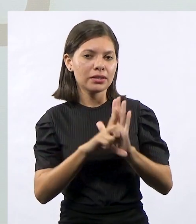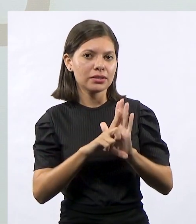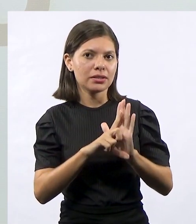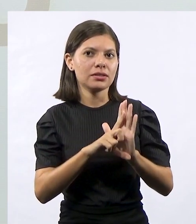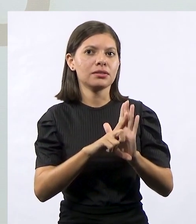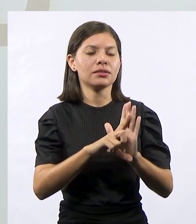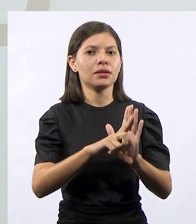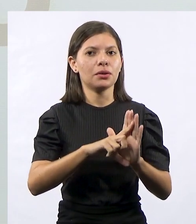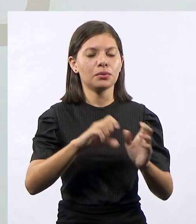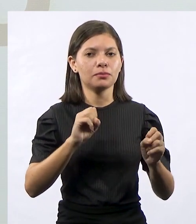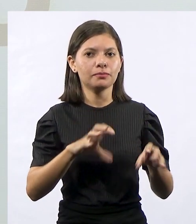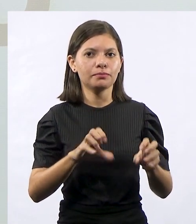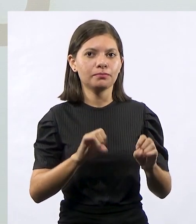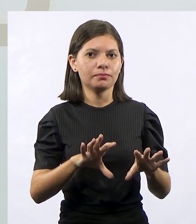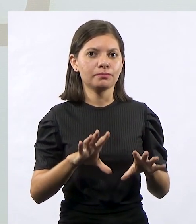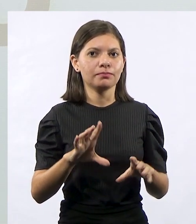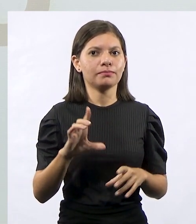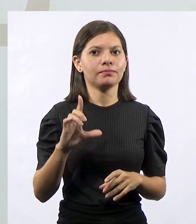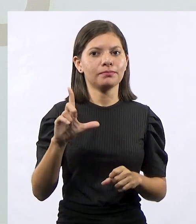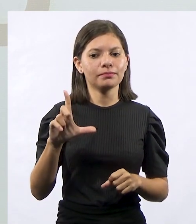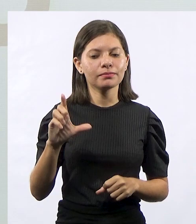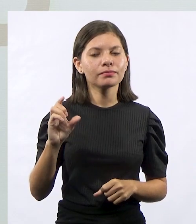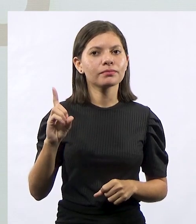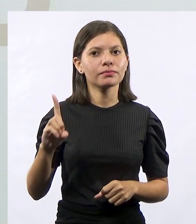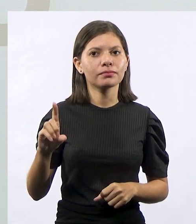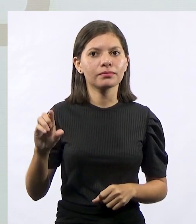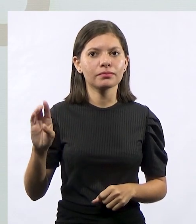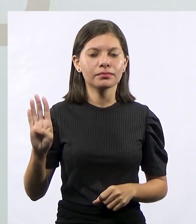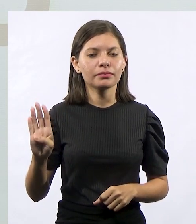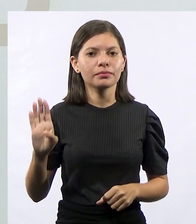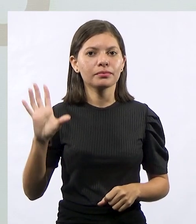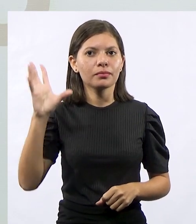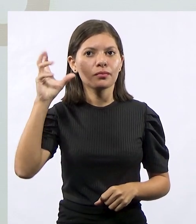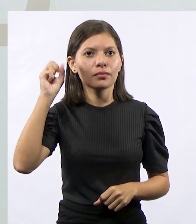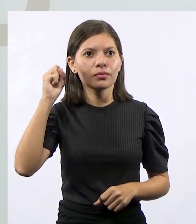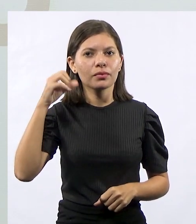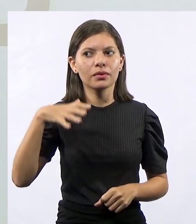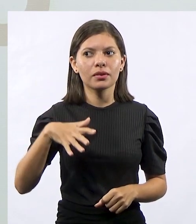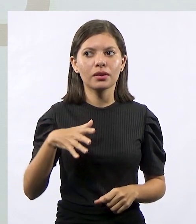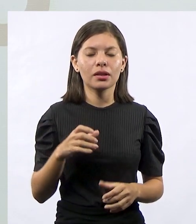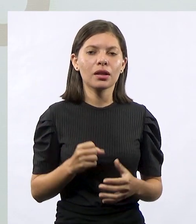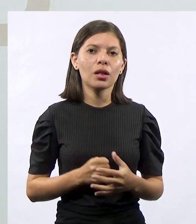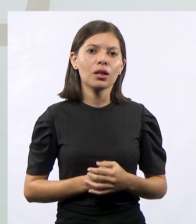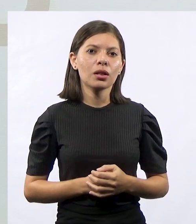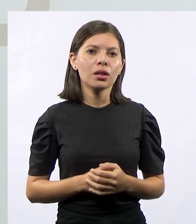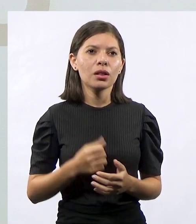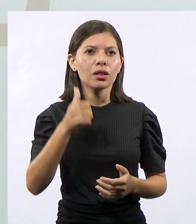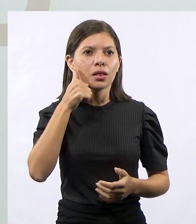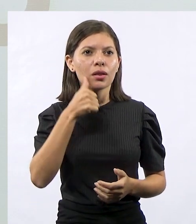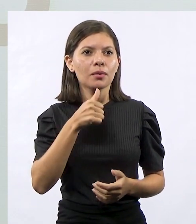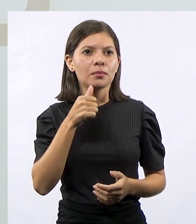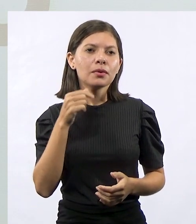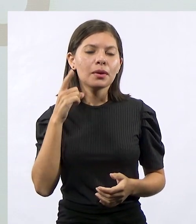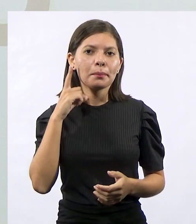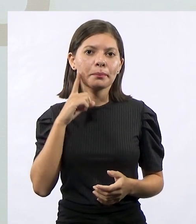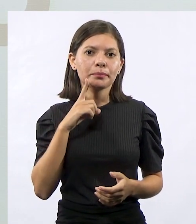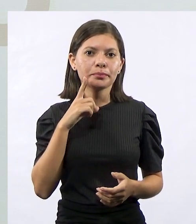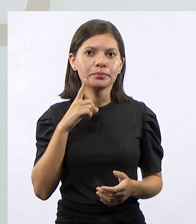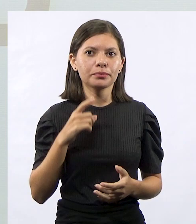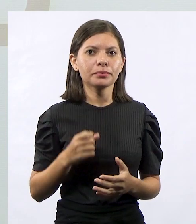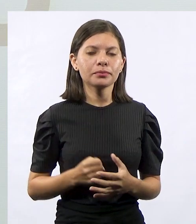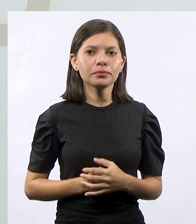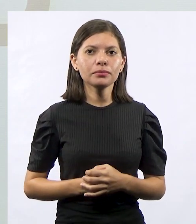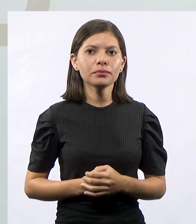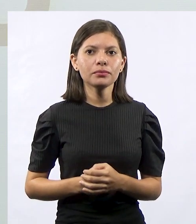trilha LDB. Passarei minha audiodescrição. Eu sou uma mulher parda, de cabelos pretos na altura do ombro,